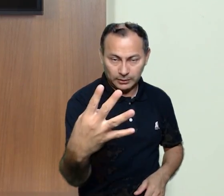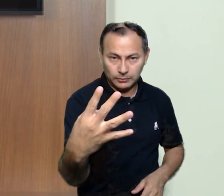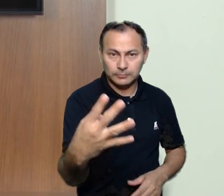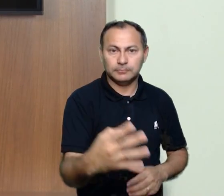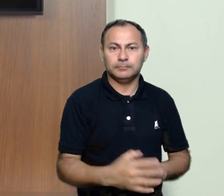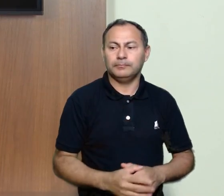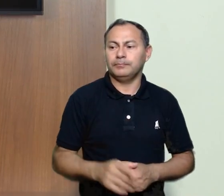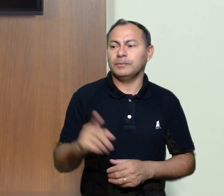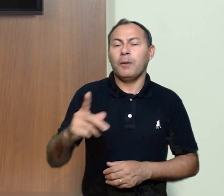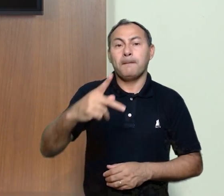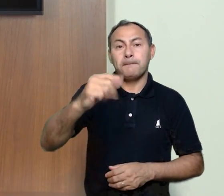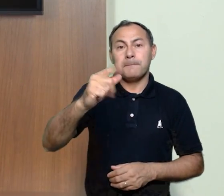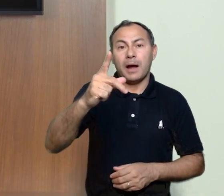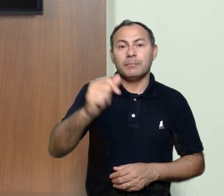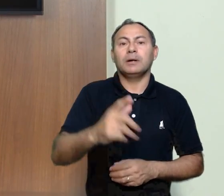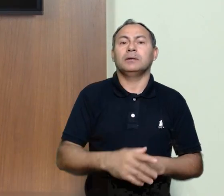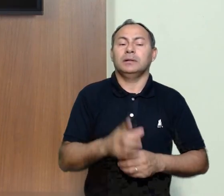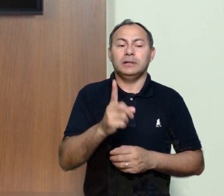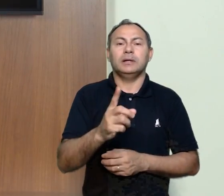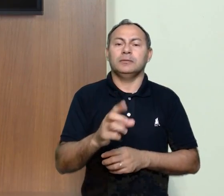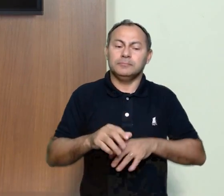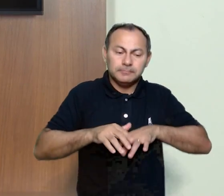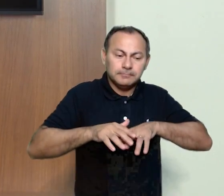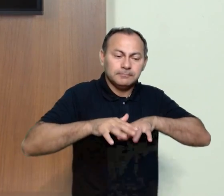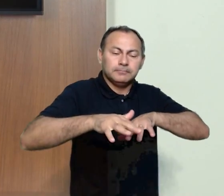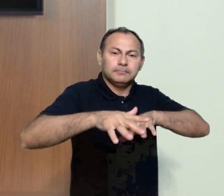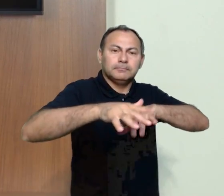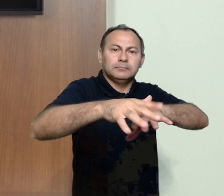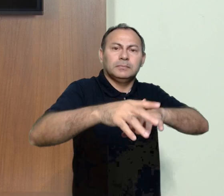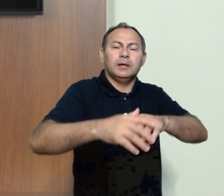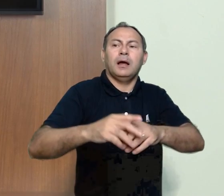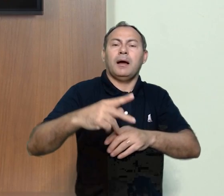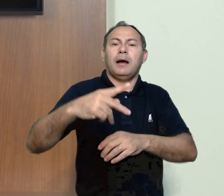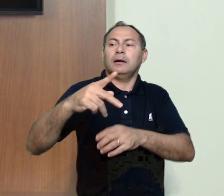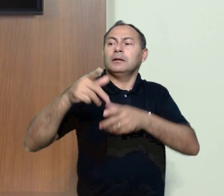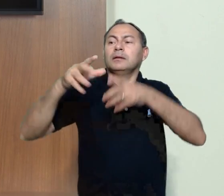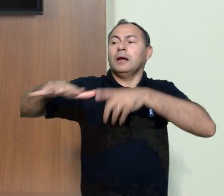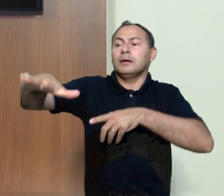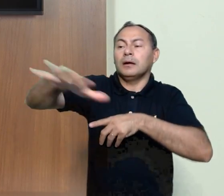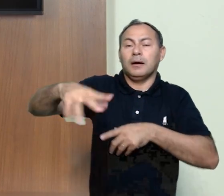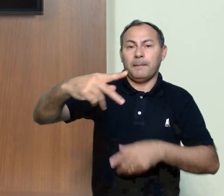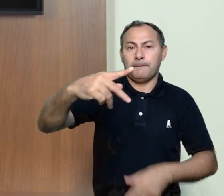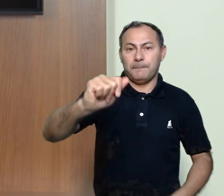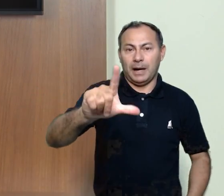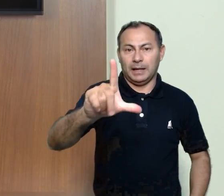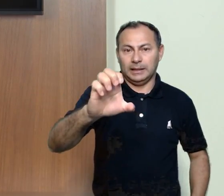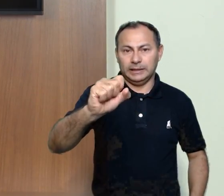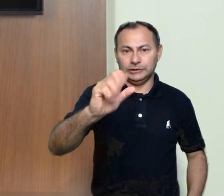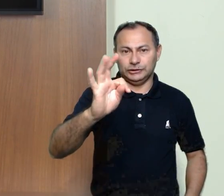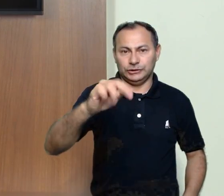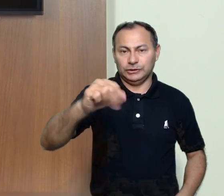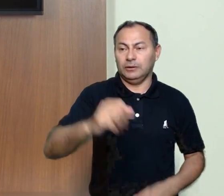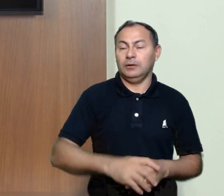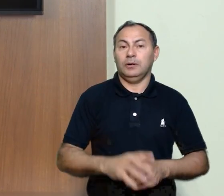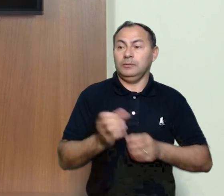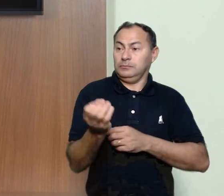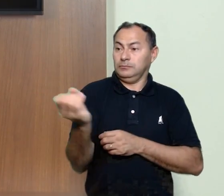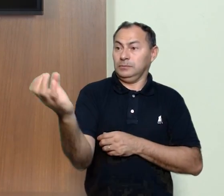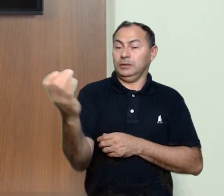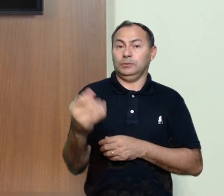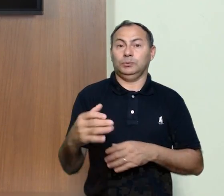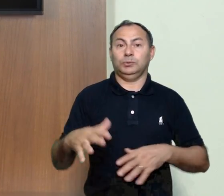1964 ele iria como peregrino à Palestina. Foi uma viagem